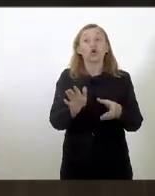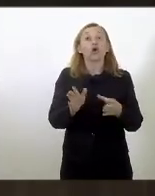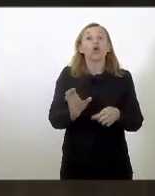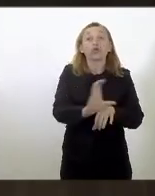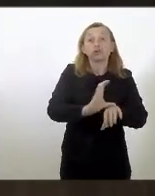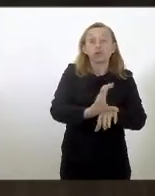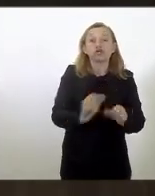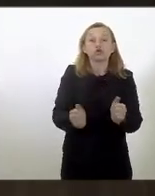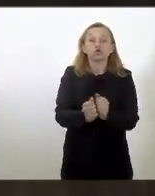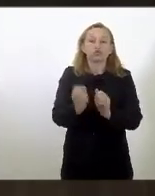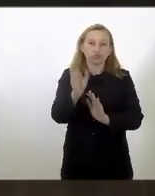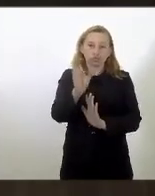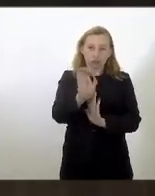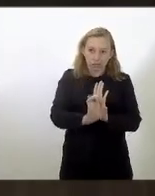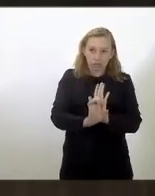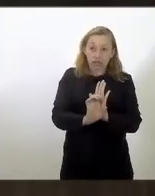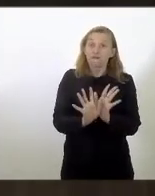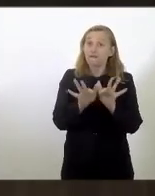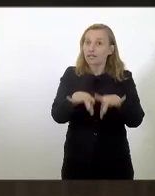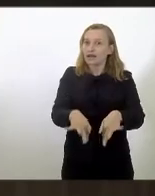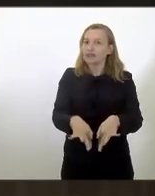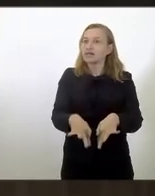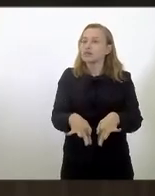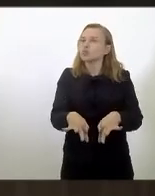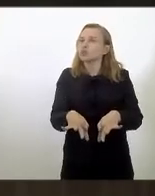com emendas, concluindo